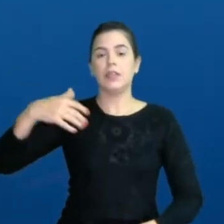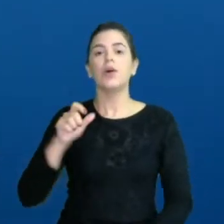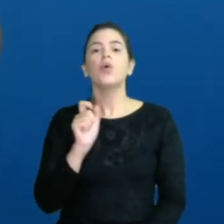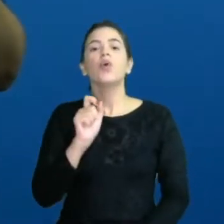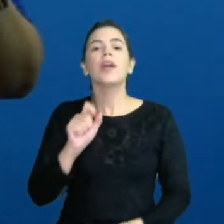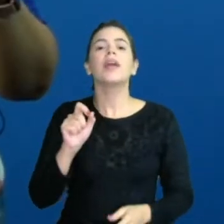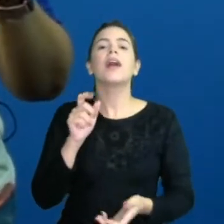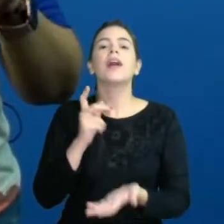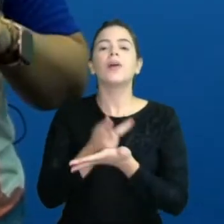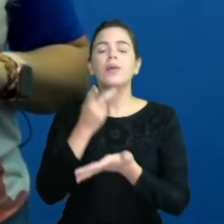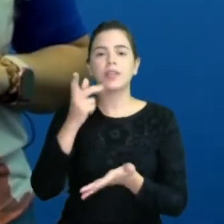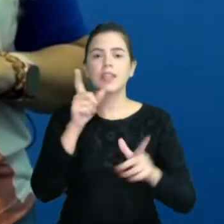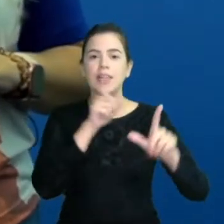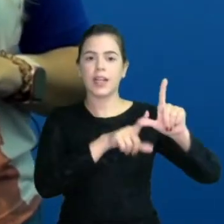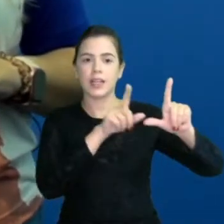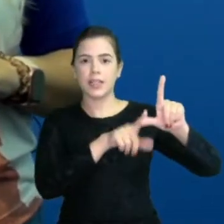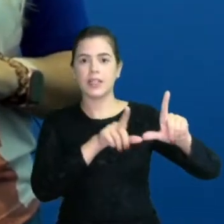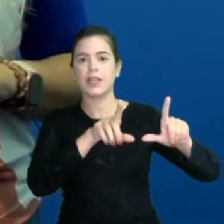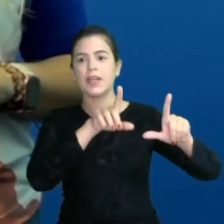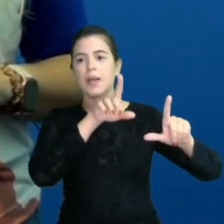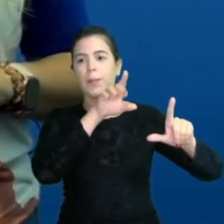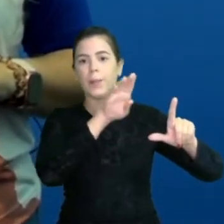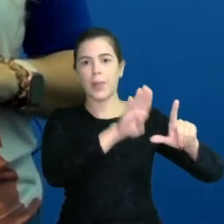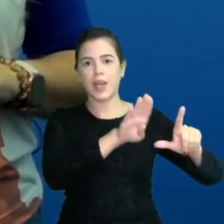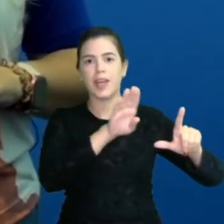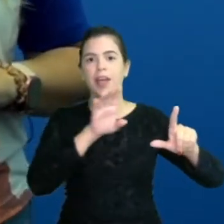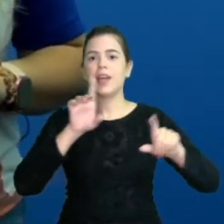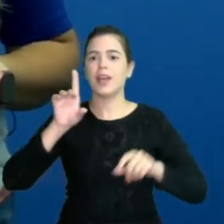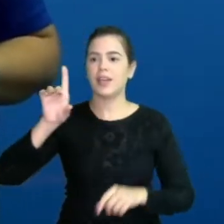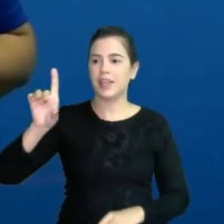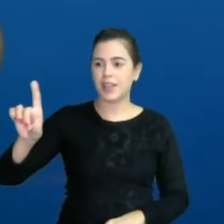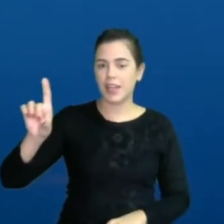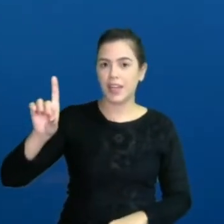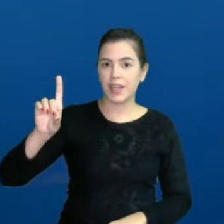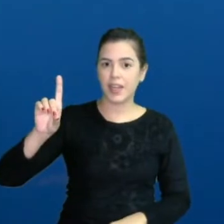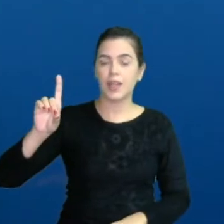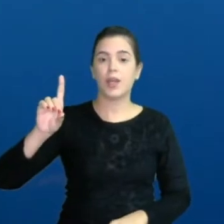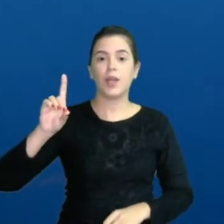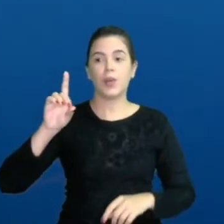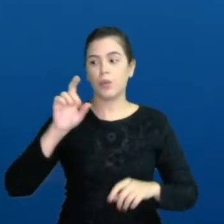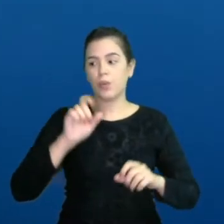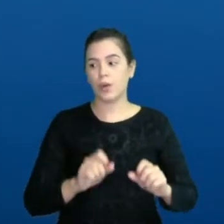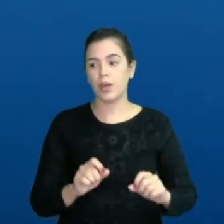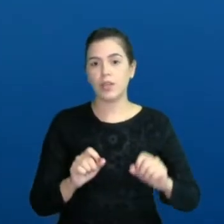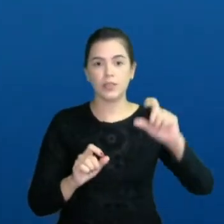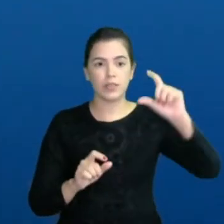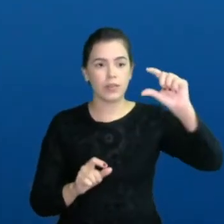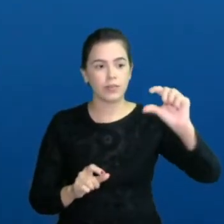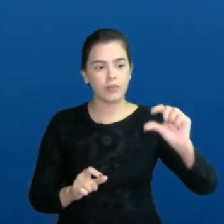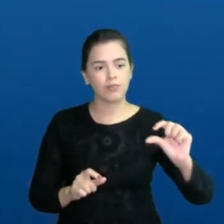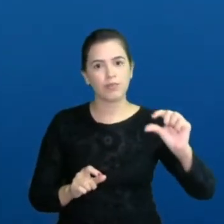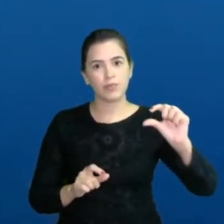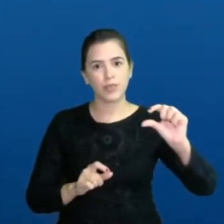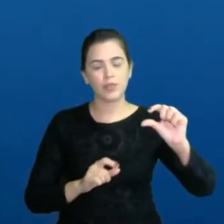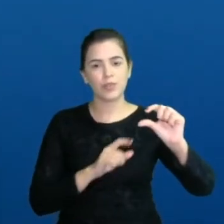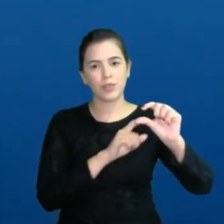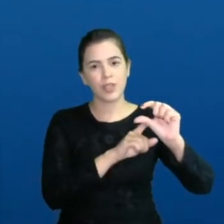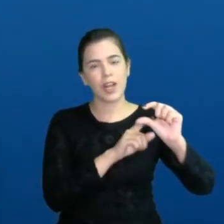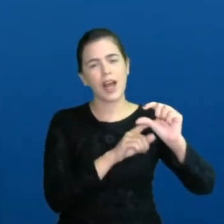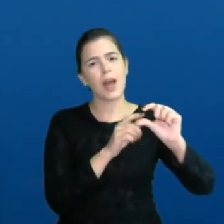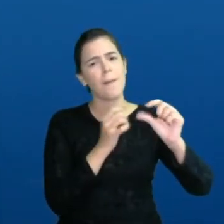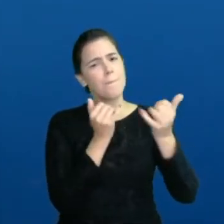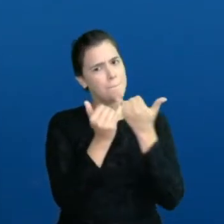A letrinha B e a letrinha D, quando estão na letra de imprensa minúscula, elas são